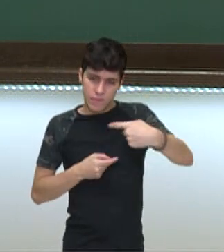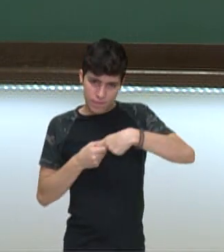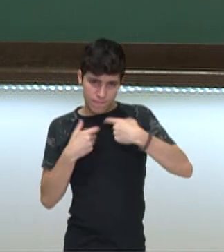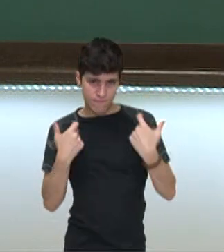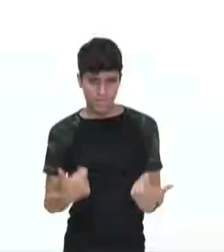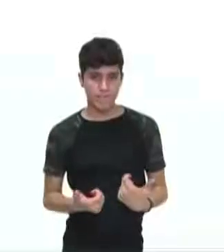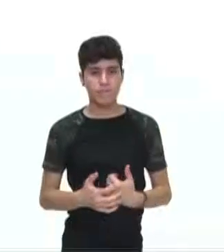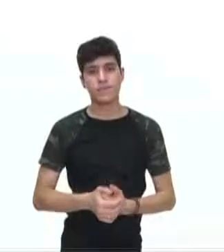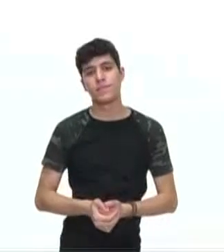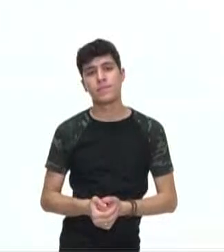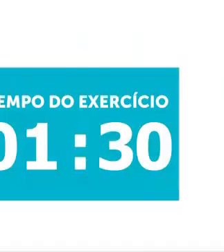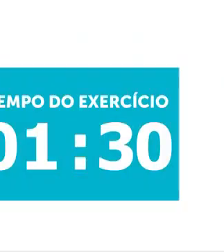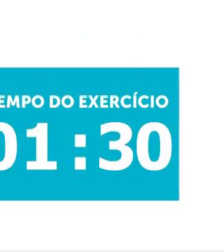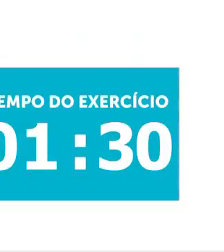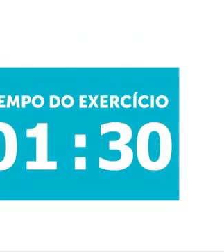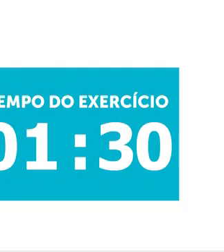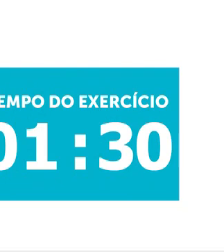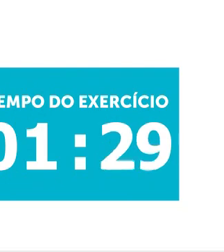retorna.